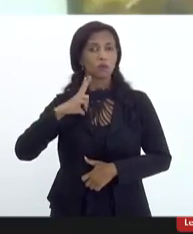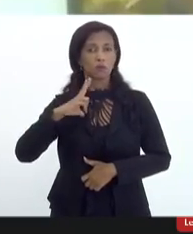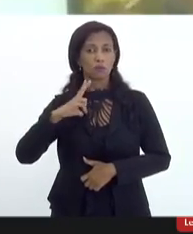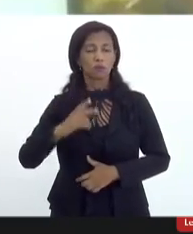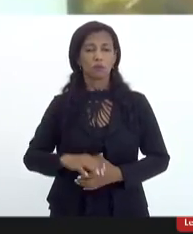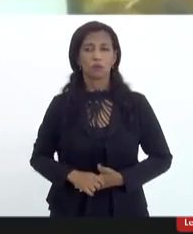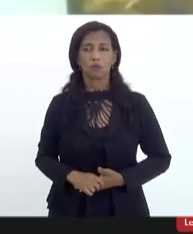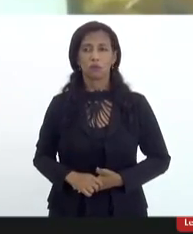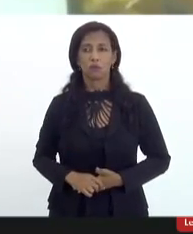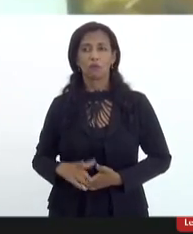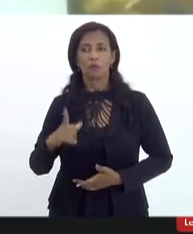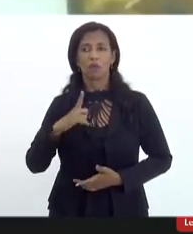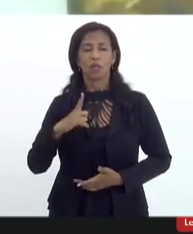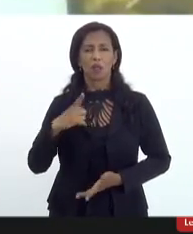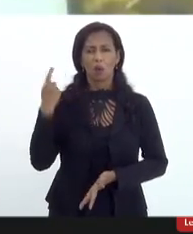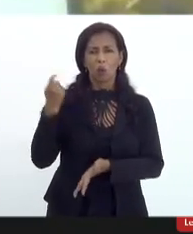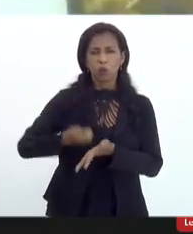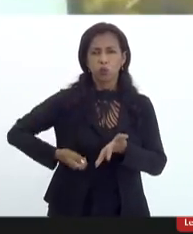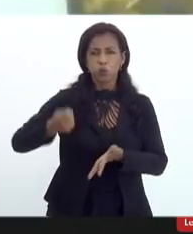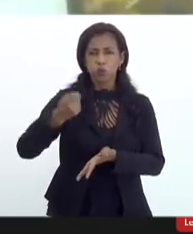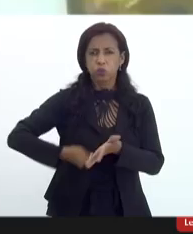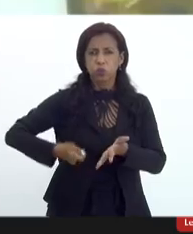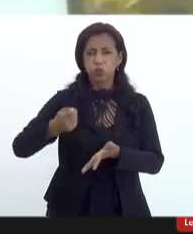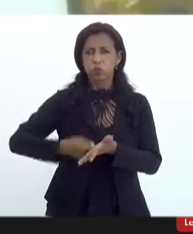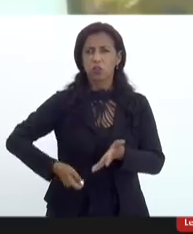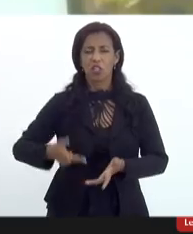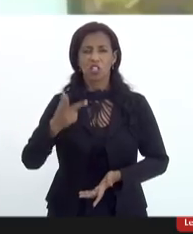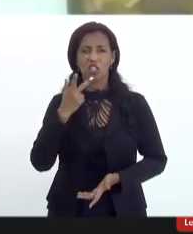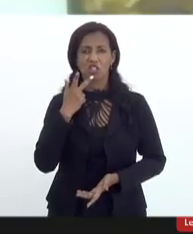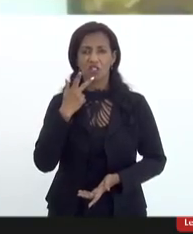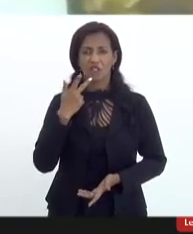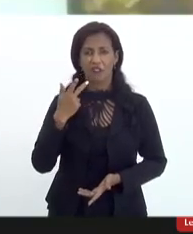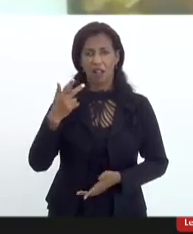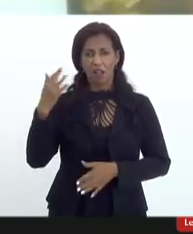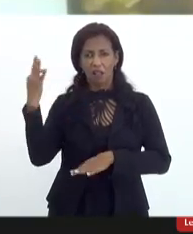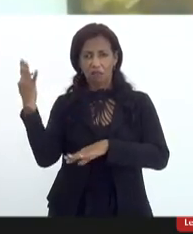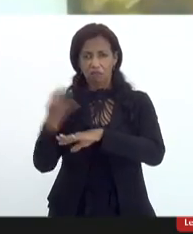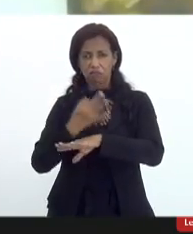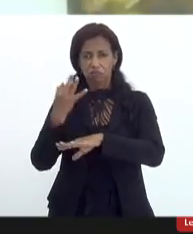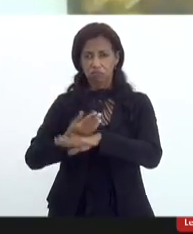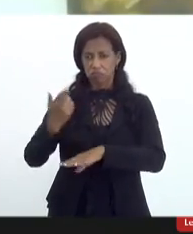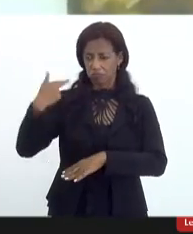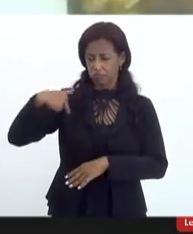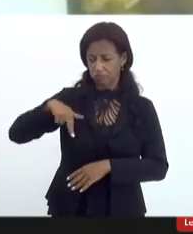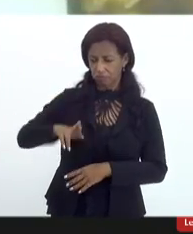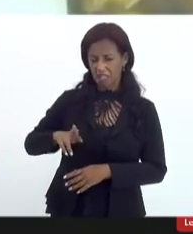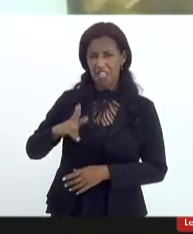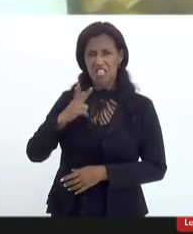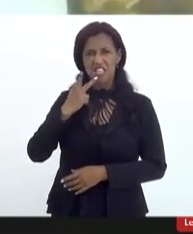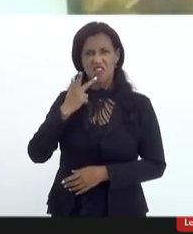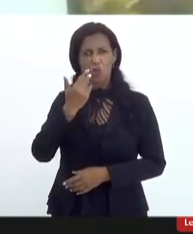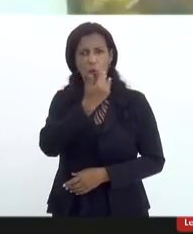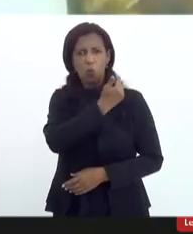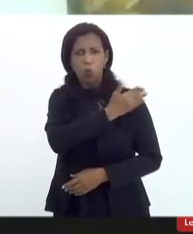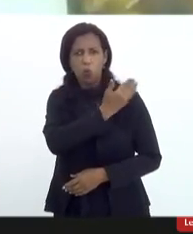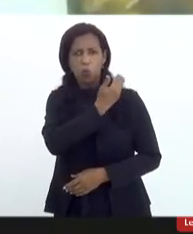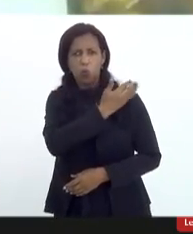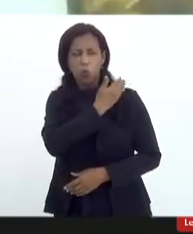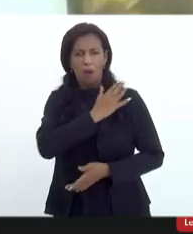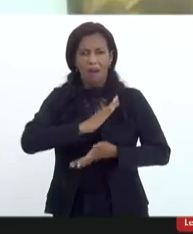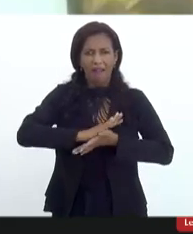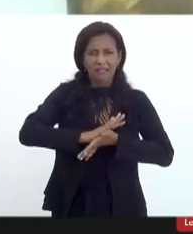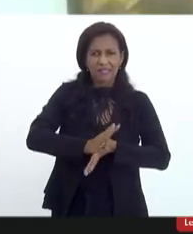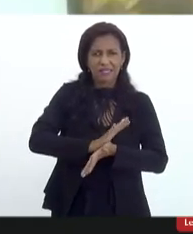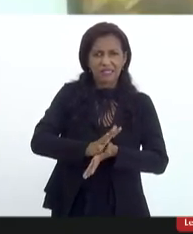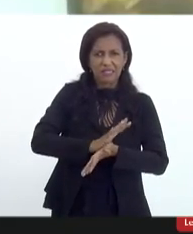eu tenho muita resistência de dizer intolerância religiosa, mas eu vejo como racismo religioso, que